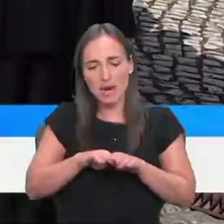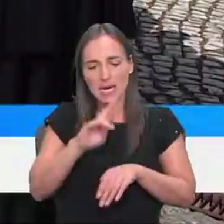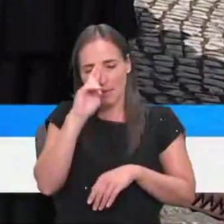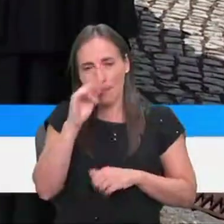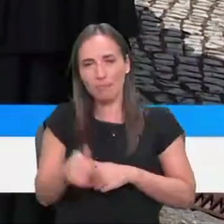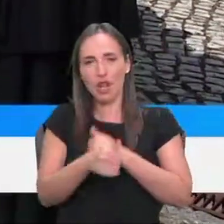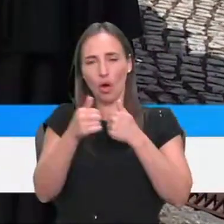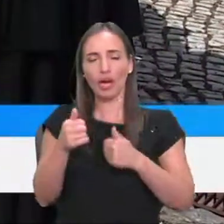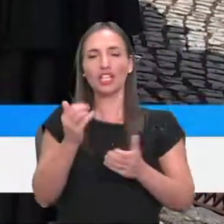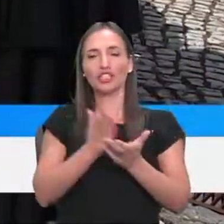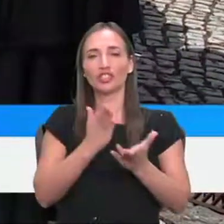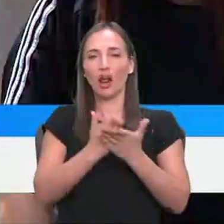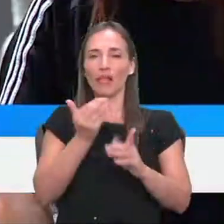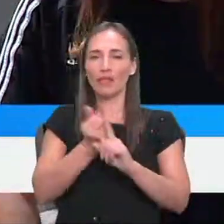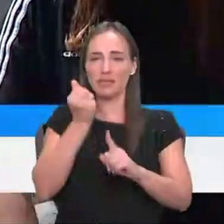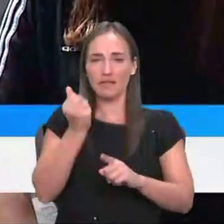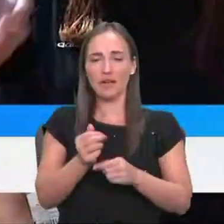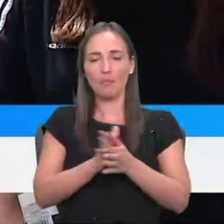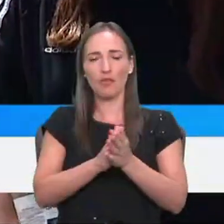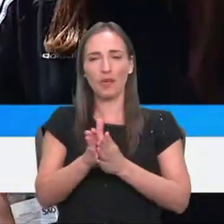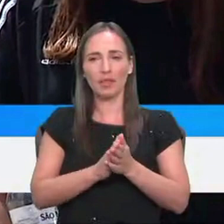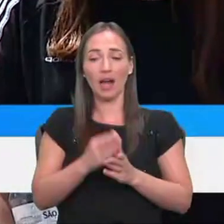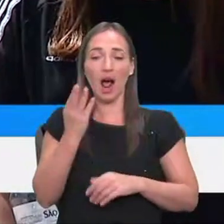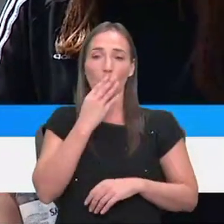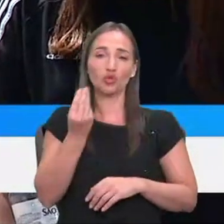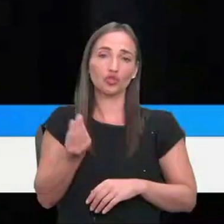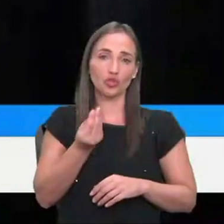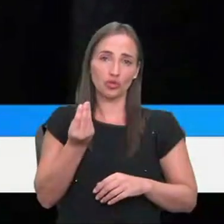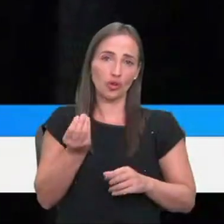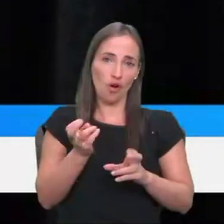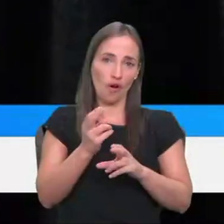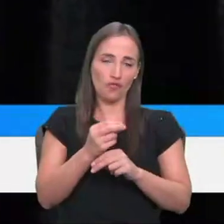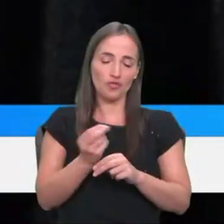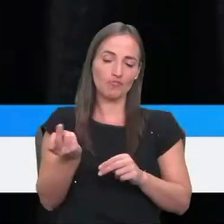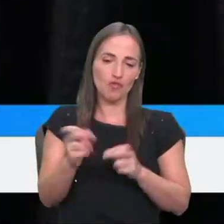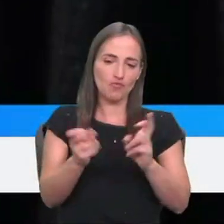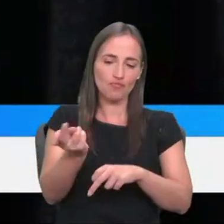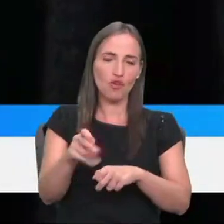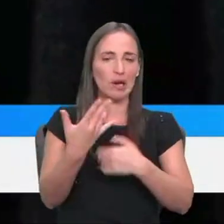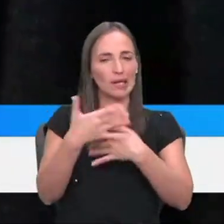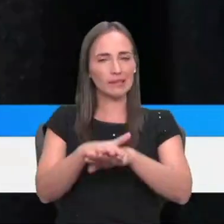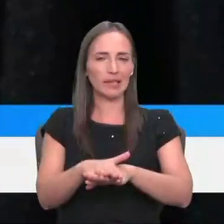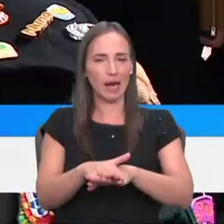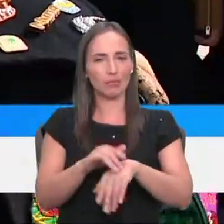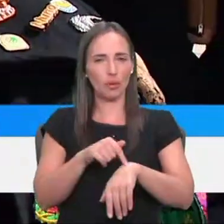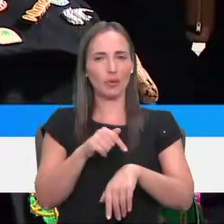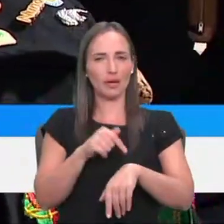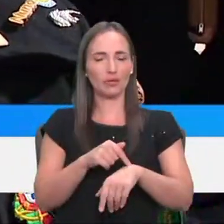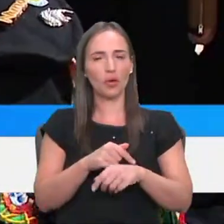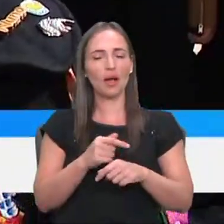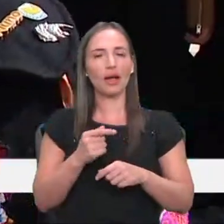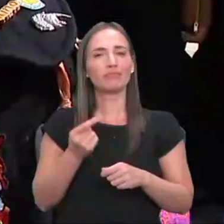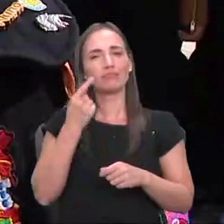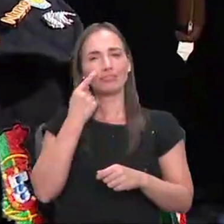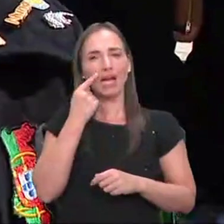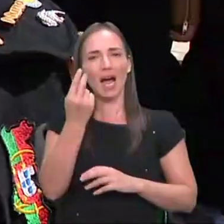escola é aproveitar o momento de integração dos novos alunos para criar um grupo de C todos conheçam aa